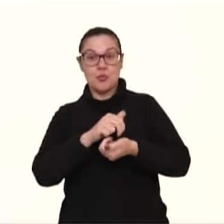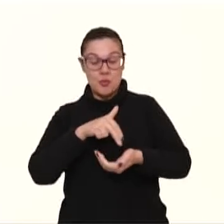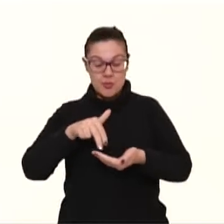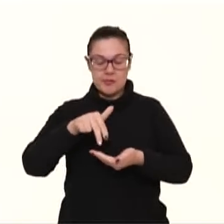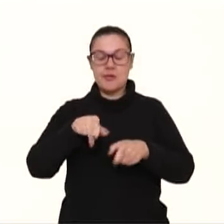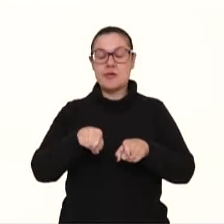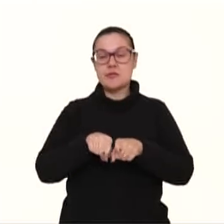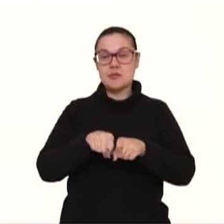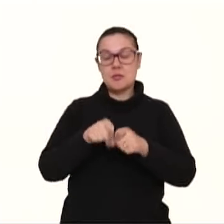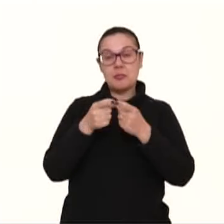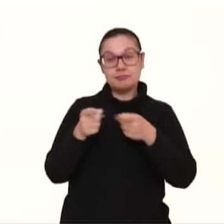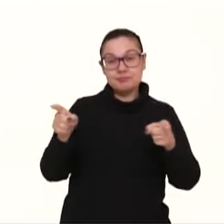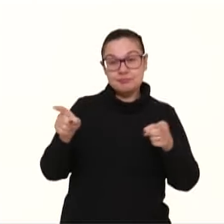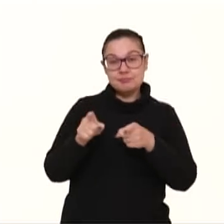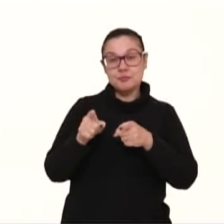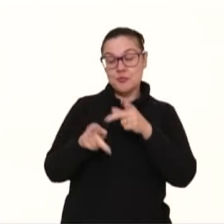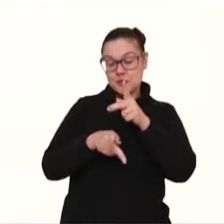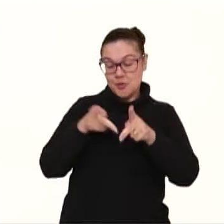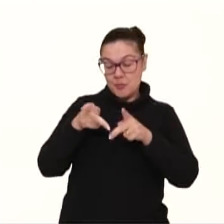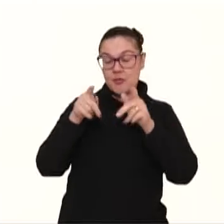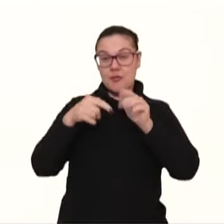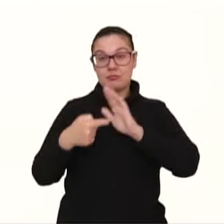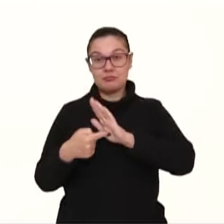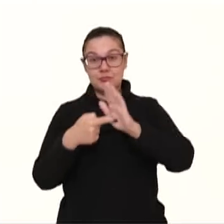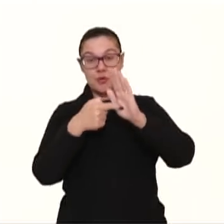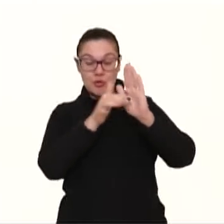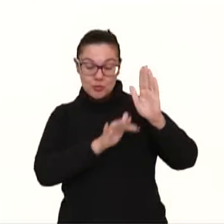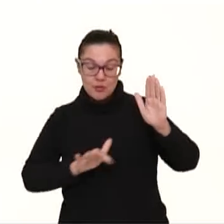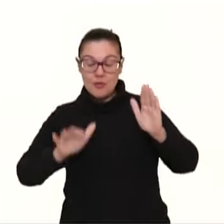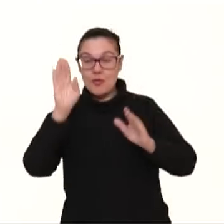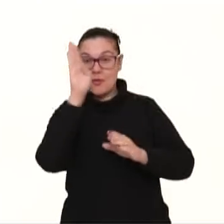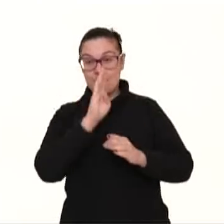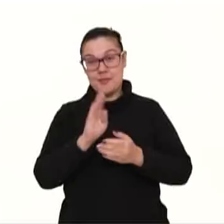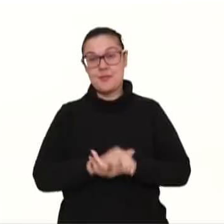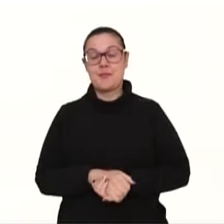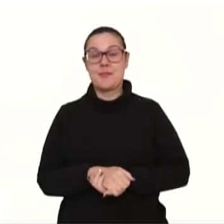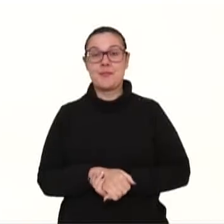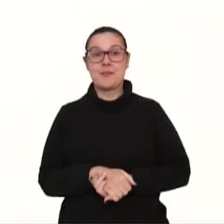e cantigas populares e está presente em todo o Brasil.